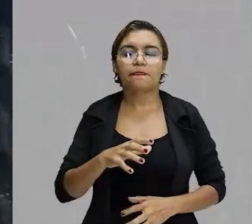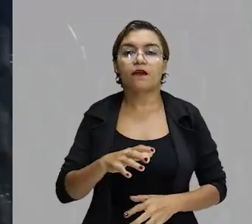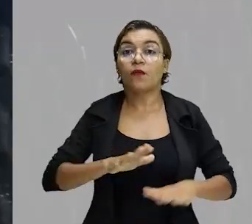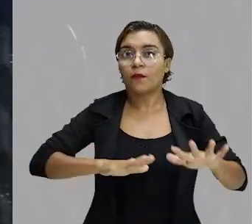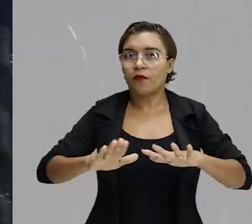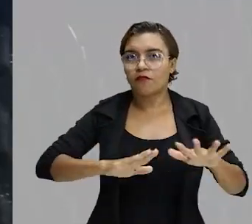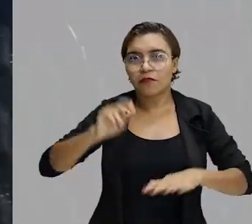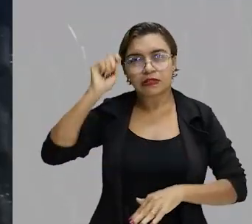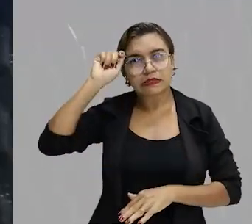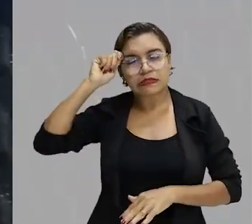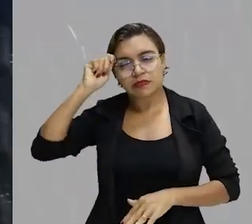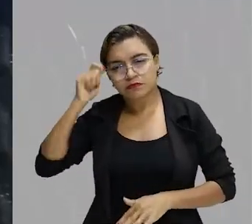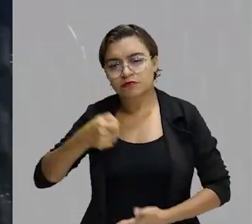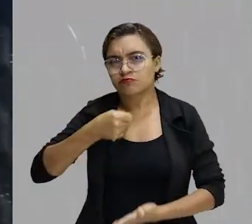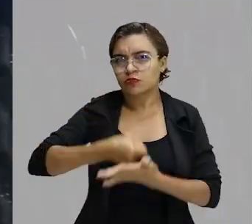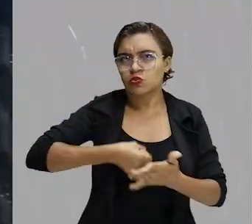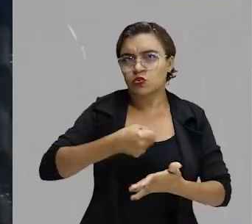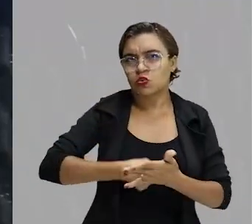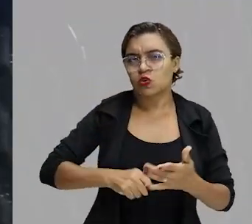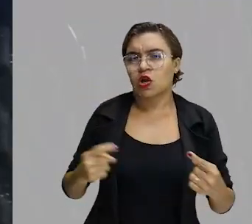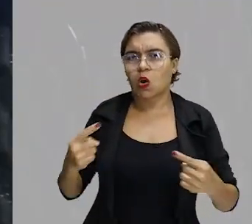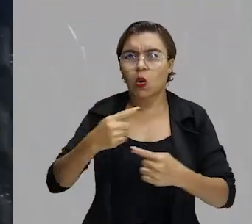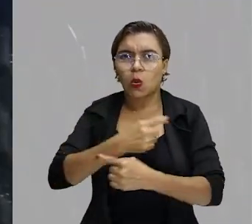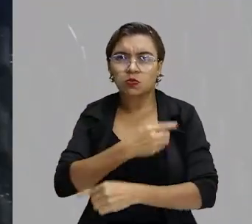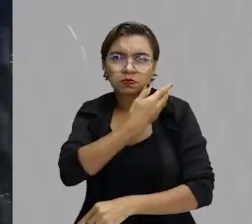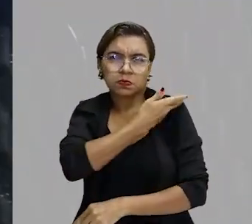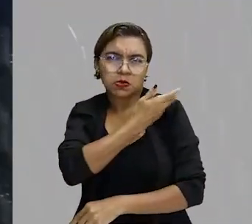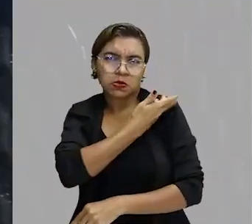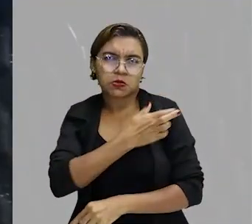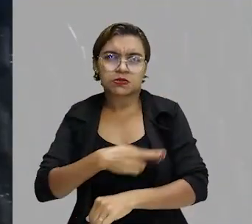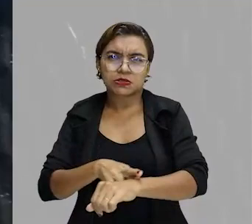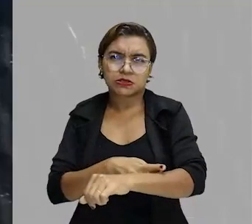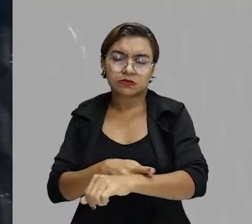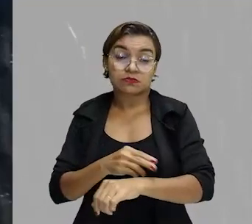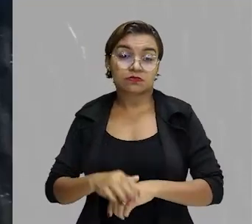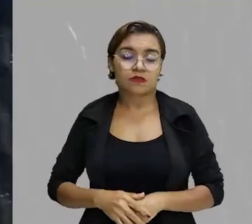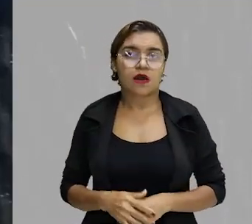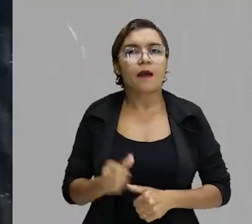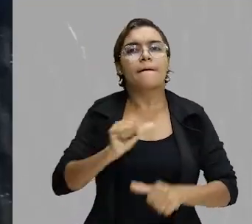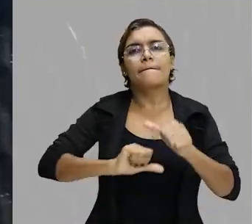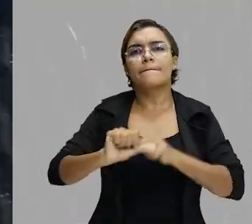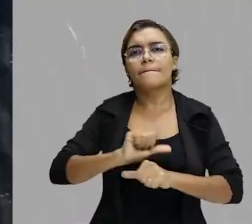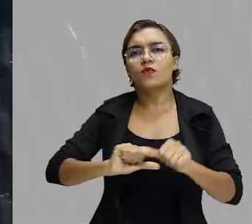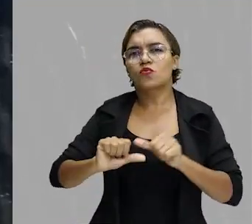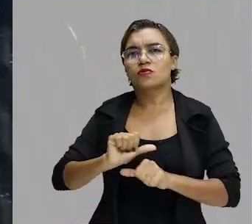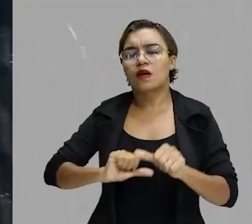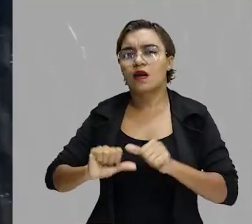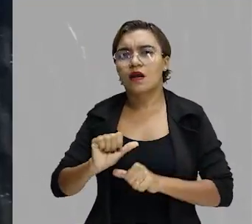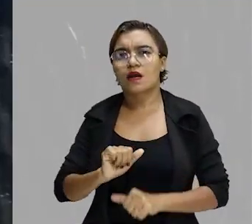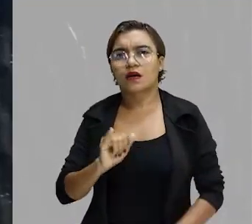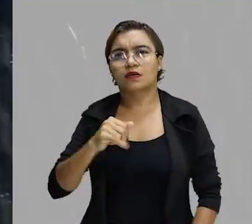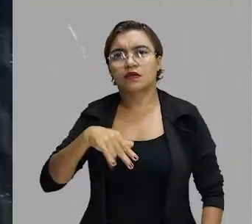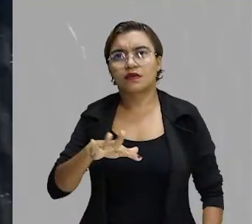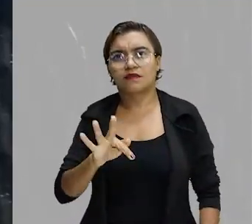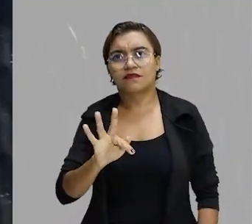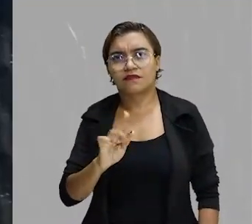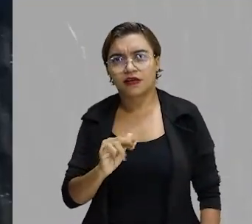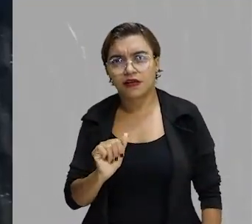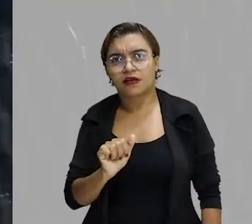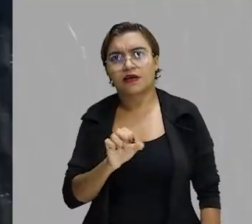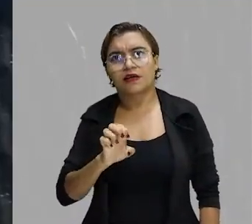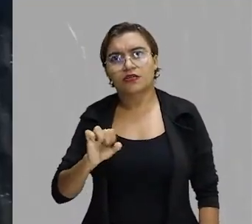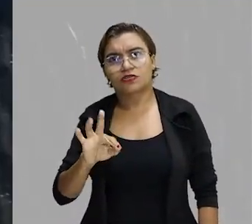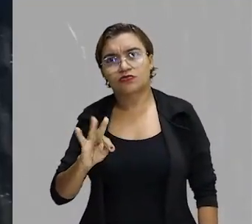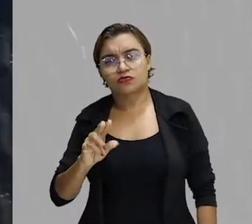negro, que luta contra o preconceito racial, ele não quer mudar a infraestrutura da sociedade, ele não é um movimento revolucionário, mas